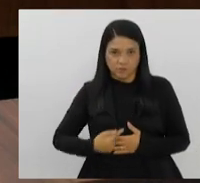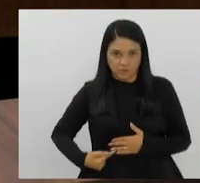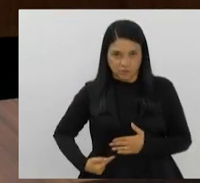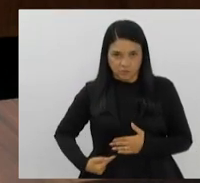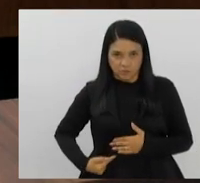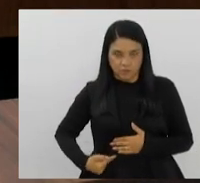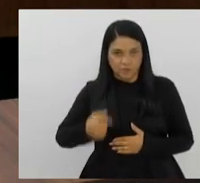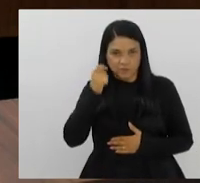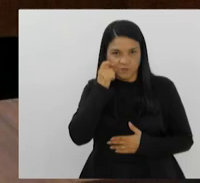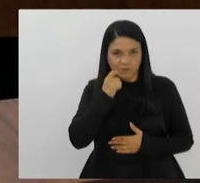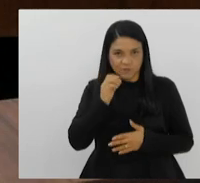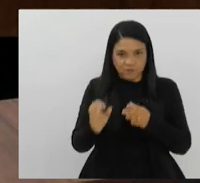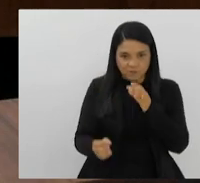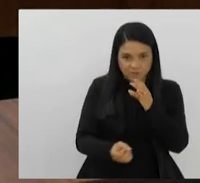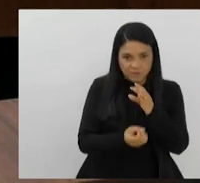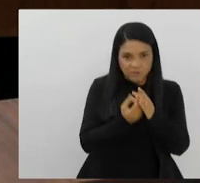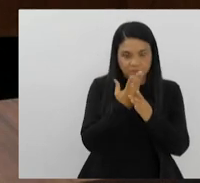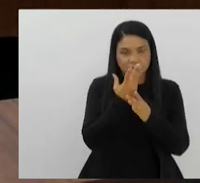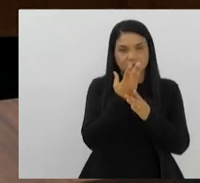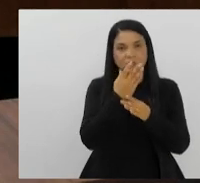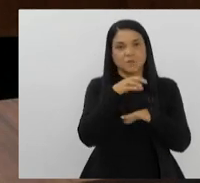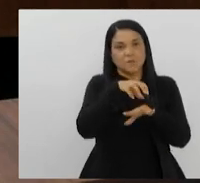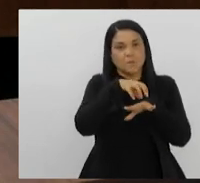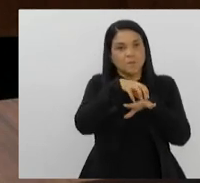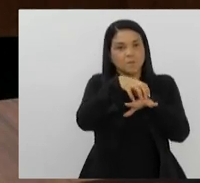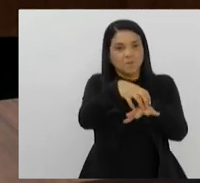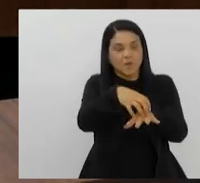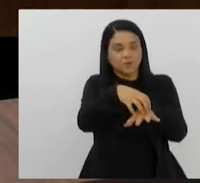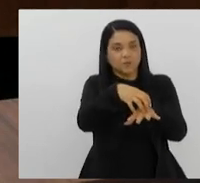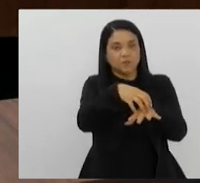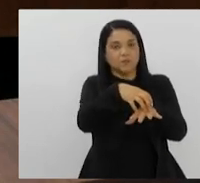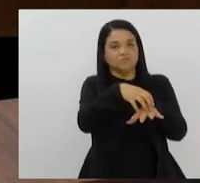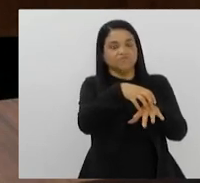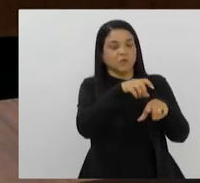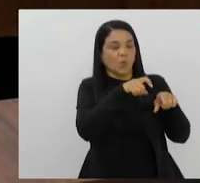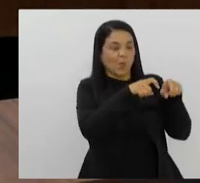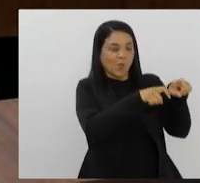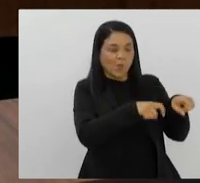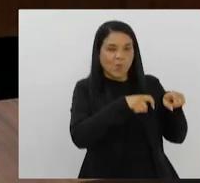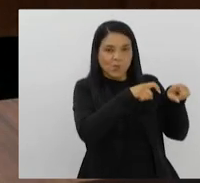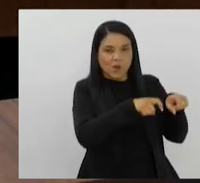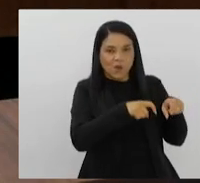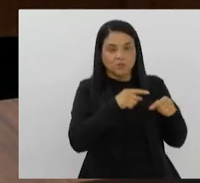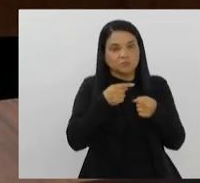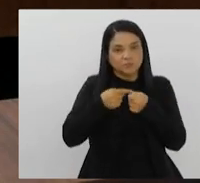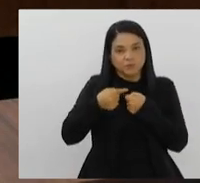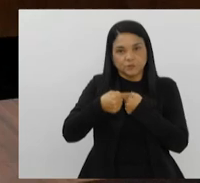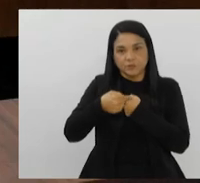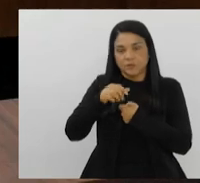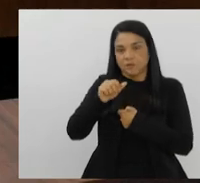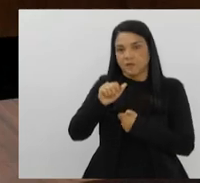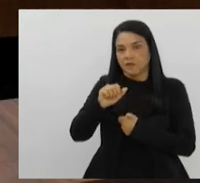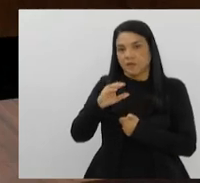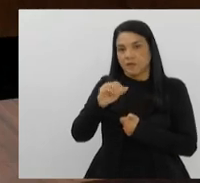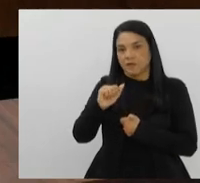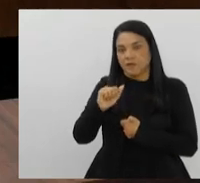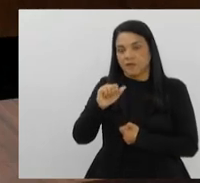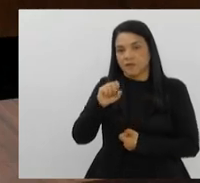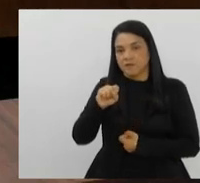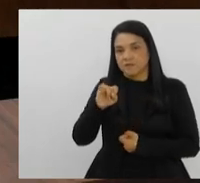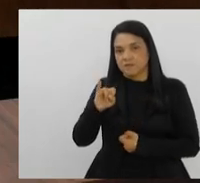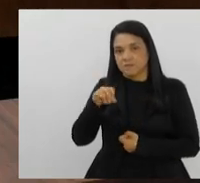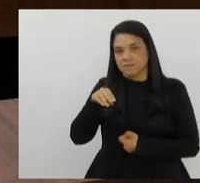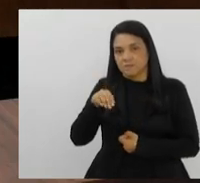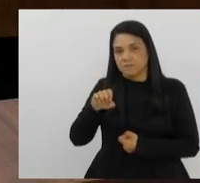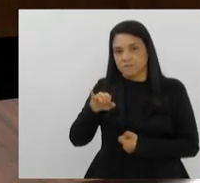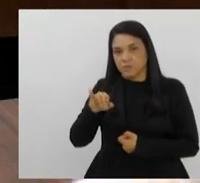um programa de patrulha rural no município de Casimiro de Abreu. E vem junto o anteprojeto de lei.